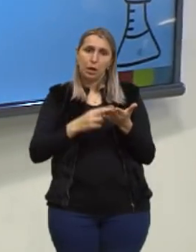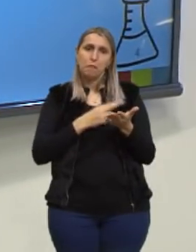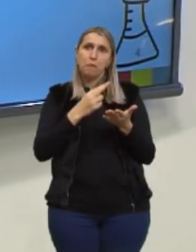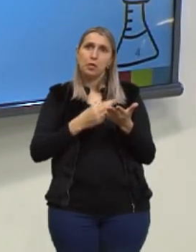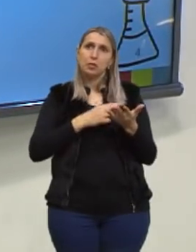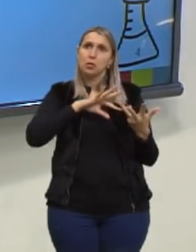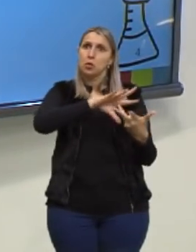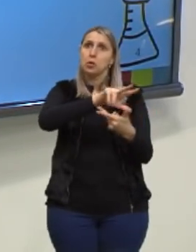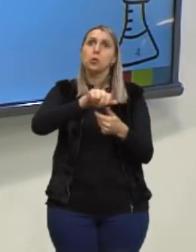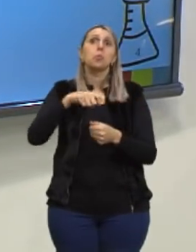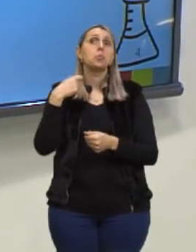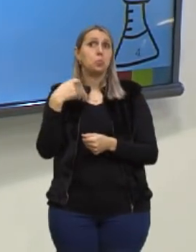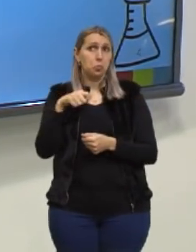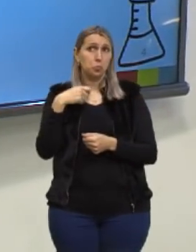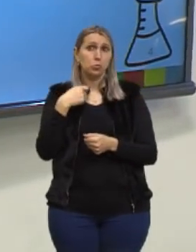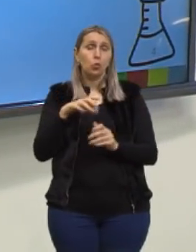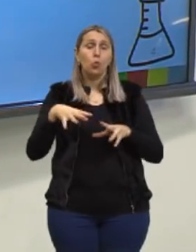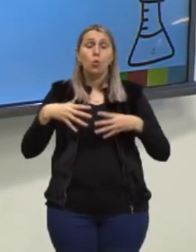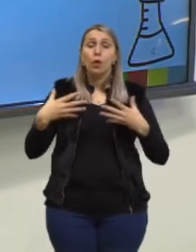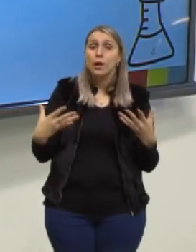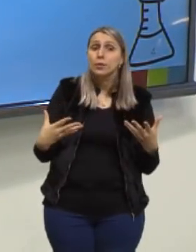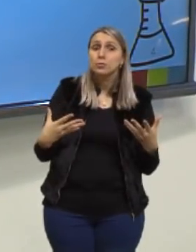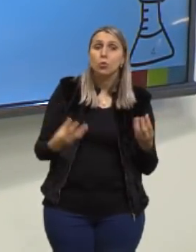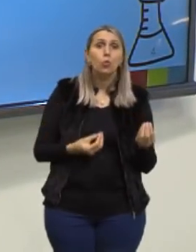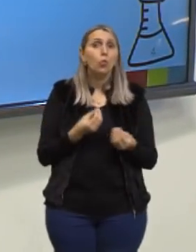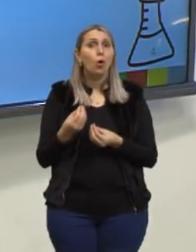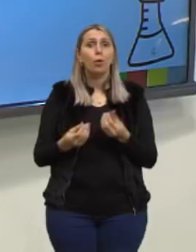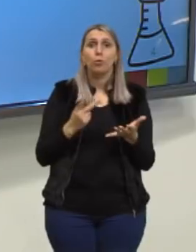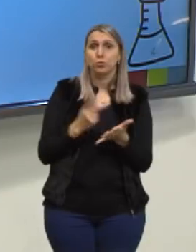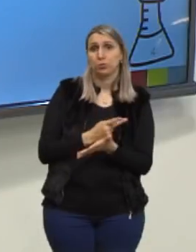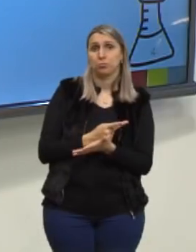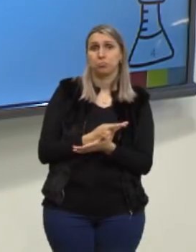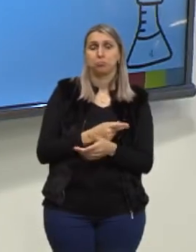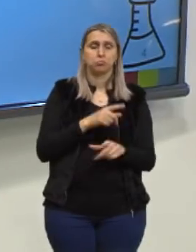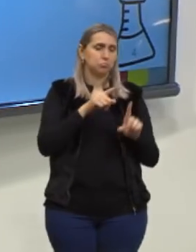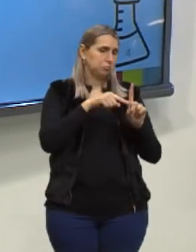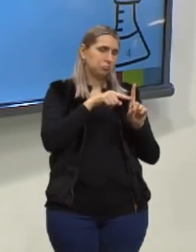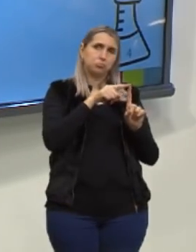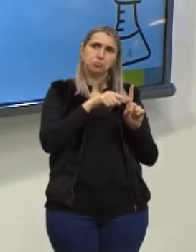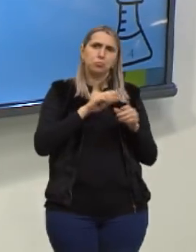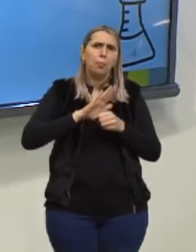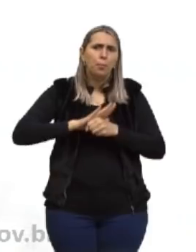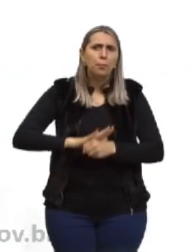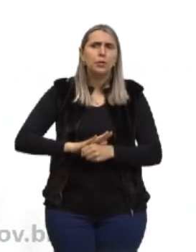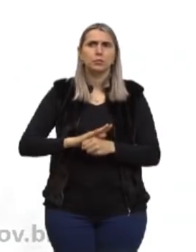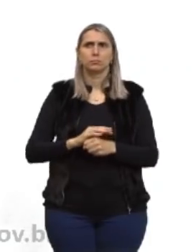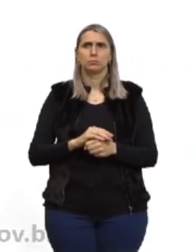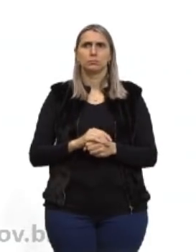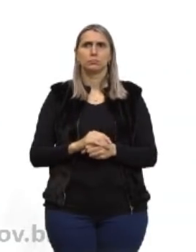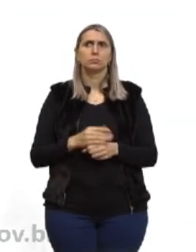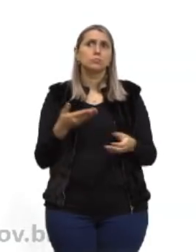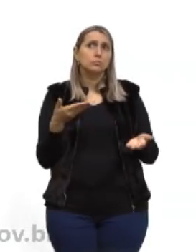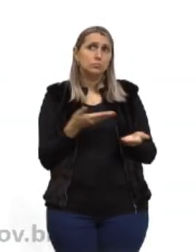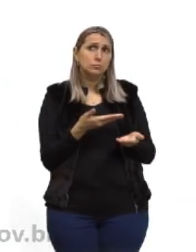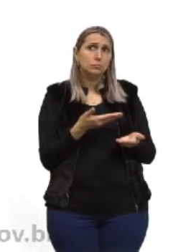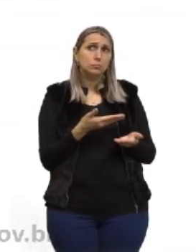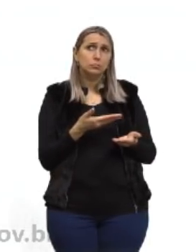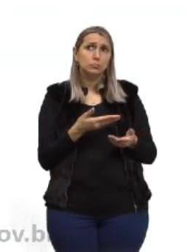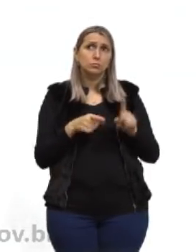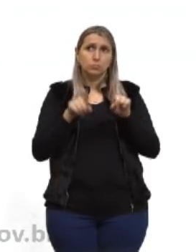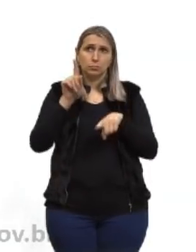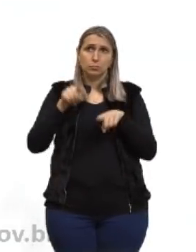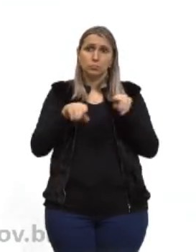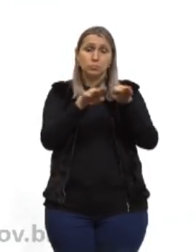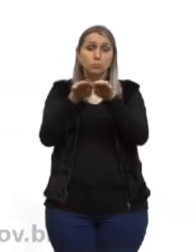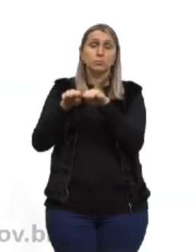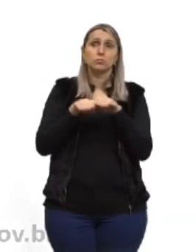eu preciso dizer quais foram as condições temperatura pressão então tá aqui ó aí então